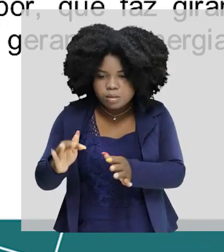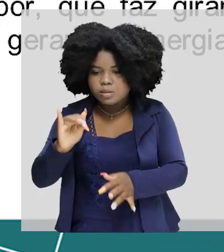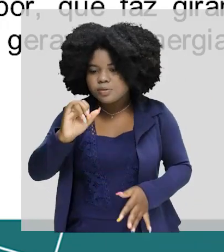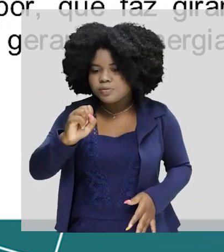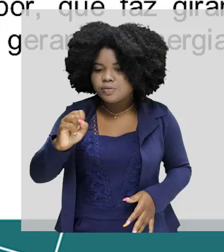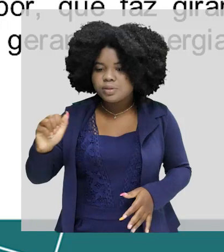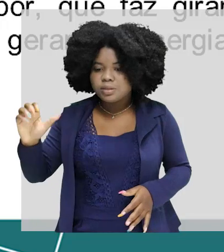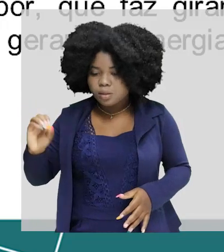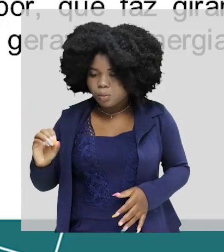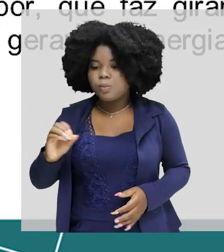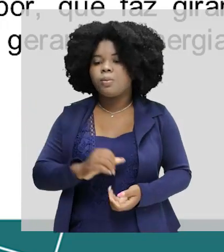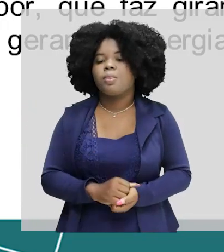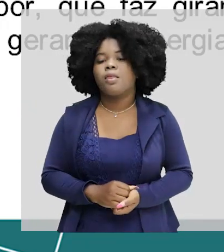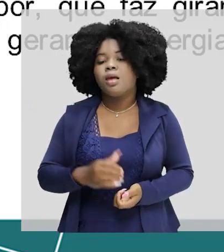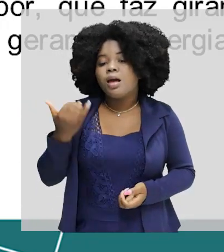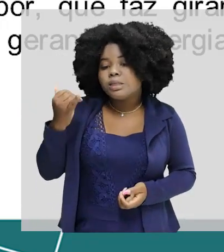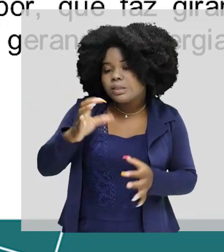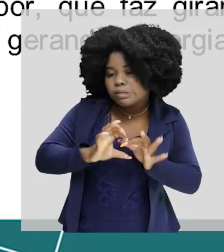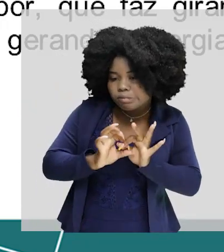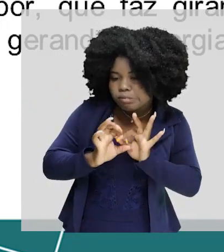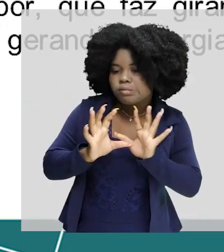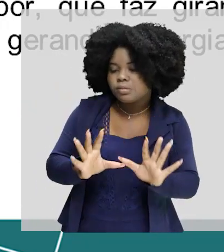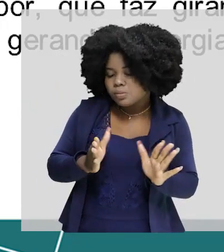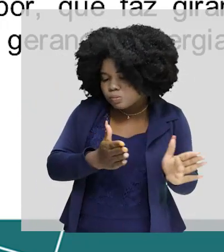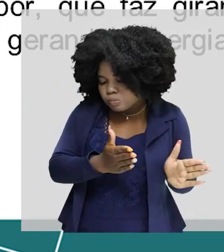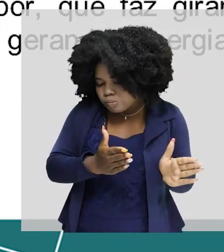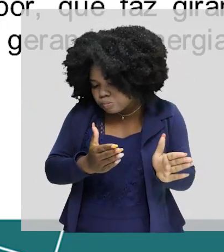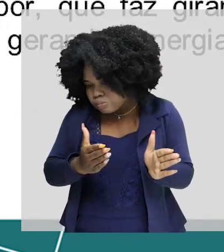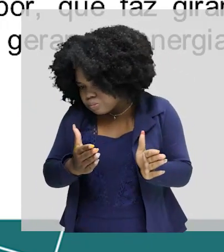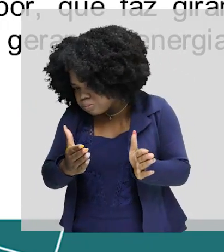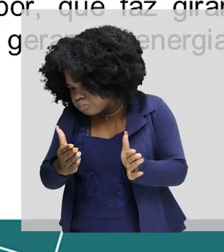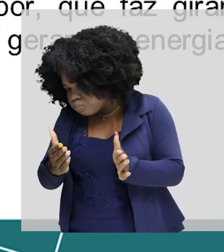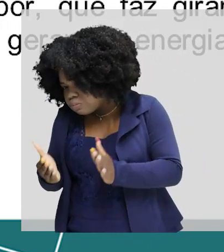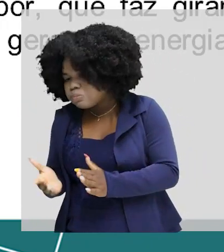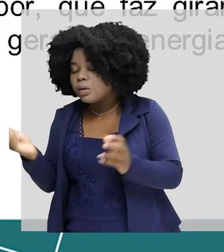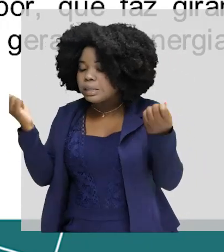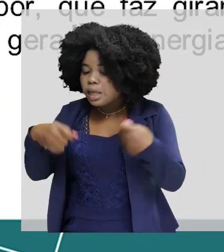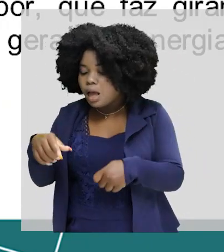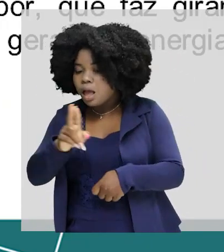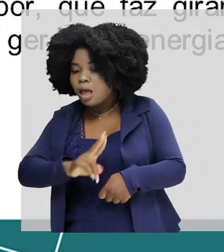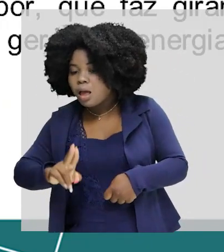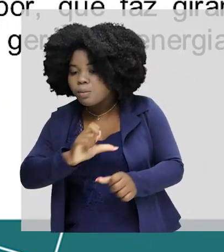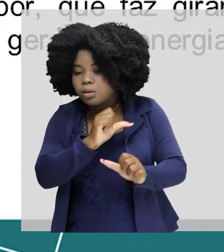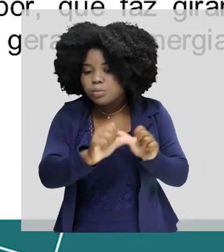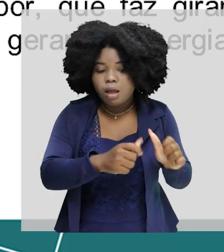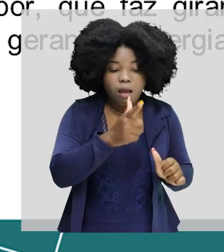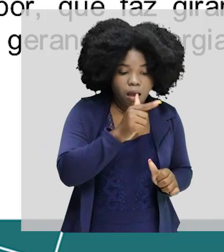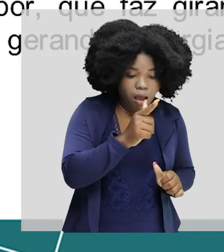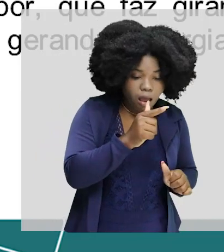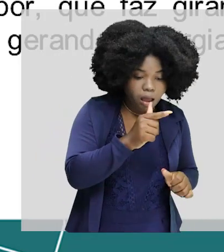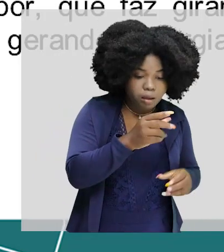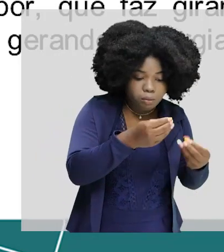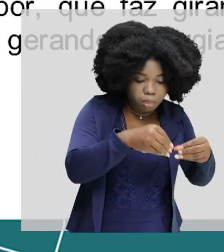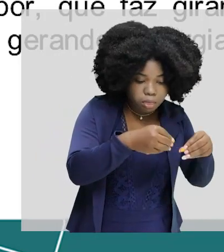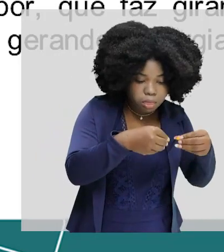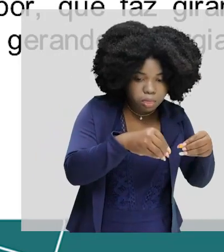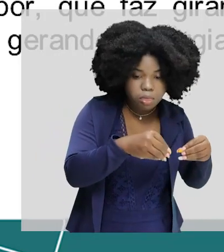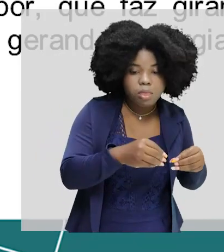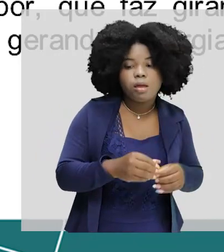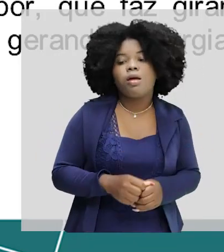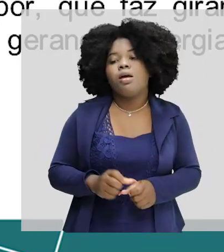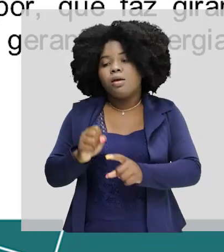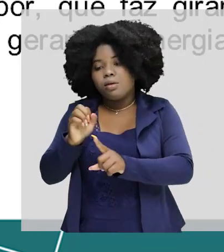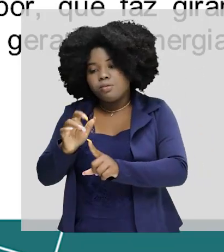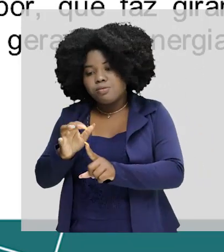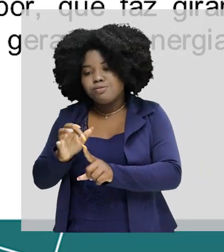certo? A energia liberada durante o processo é usada para transformar água líquida em vapor,